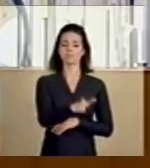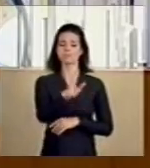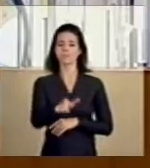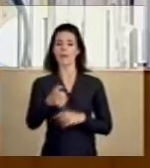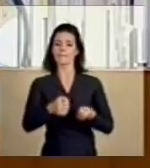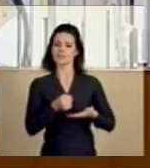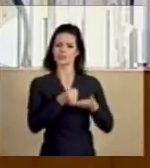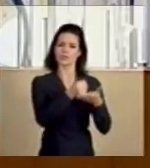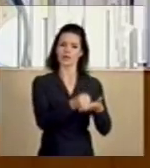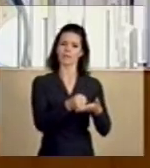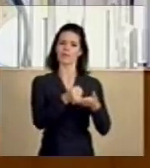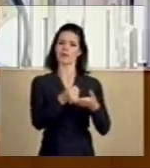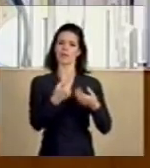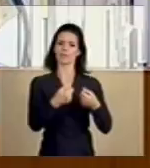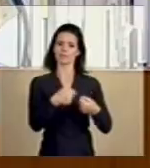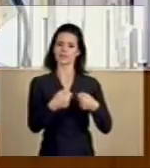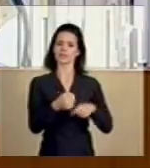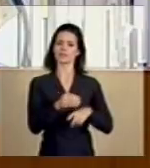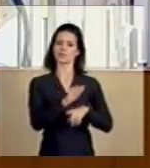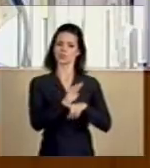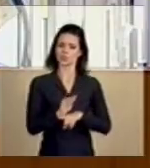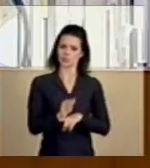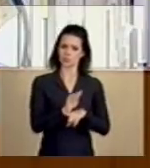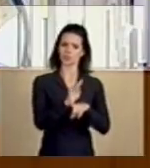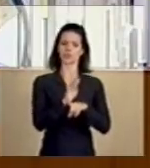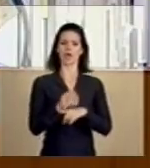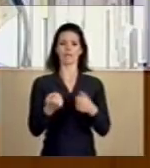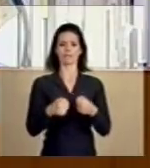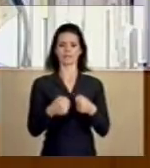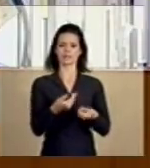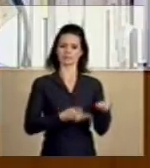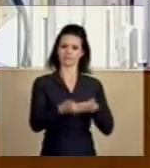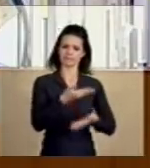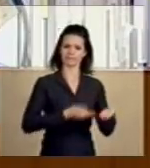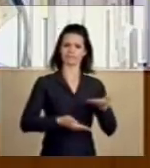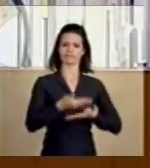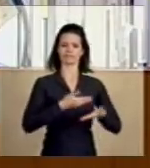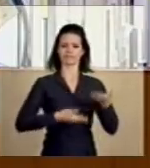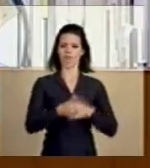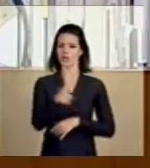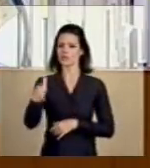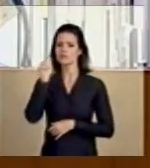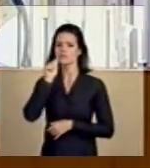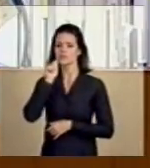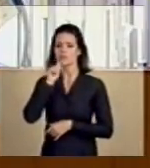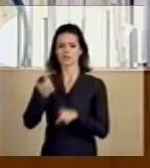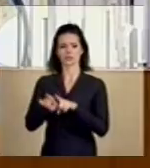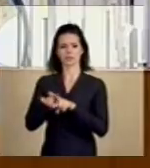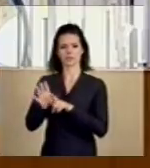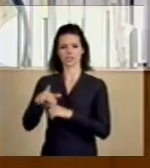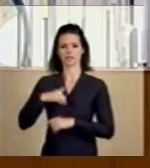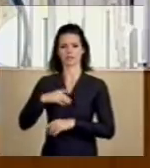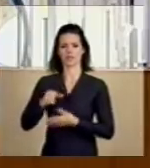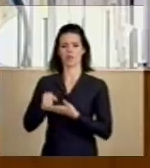amparo, como no meu caso eu sempre tive, acredito que a Procuradora-Geral também, a ministra Rosa e todas as mulheres do mundo,